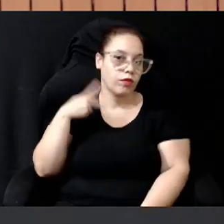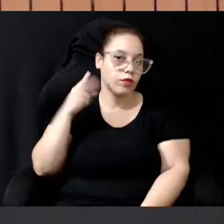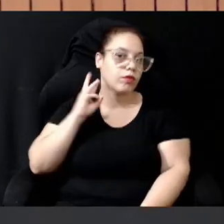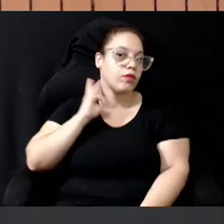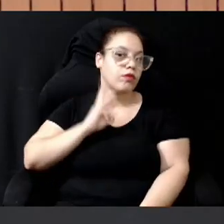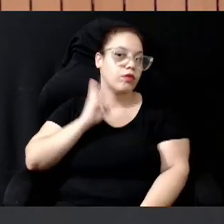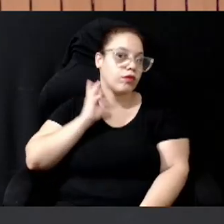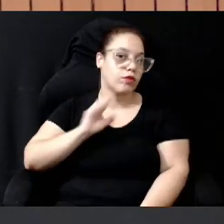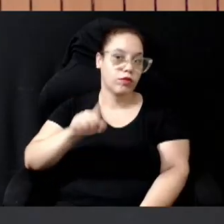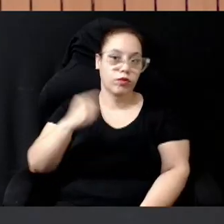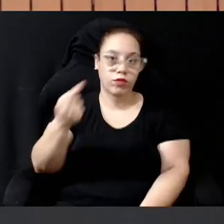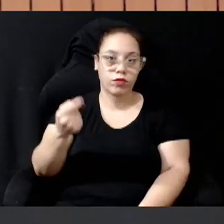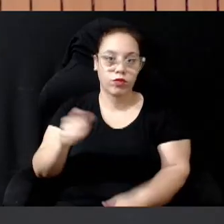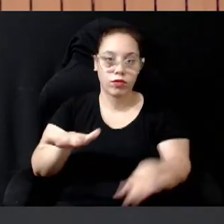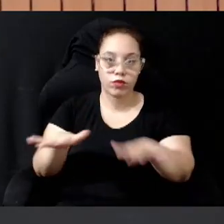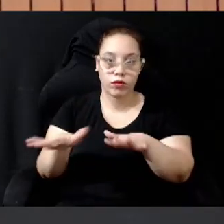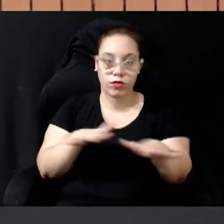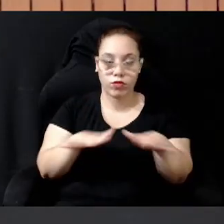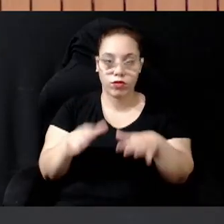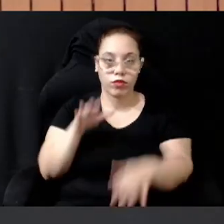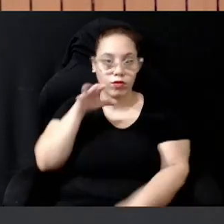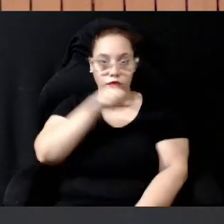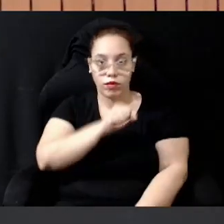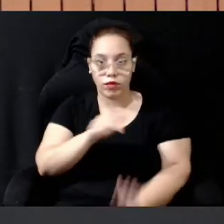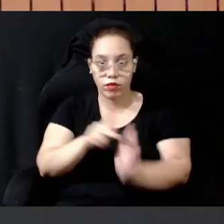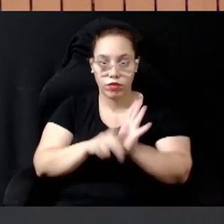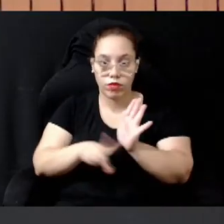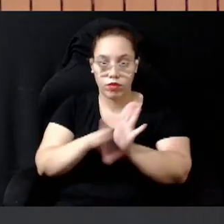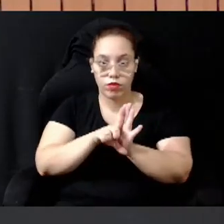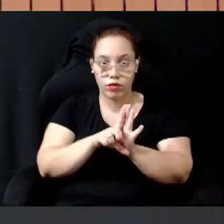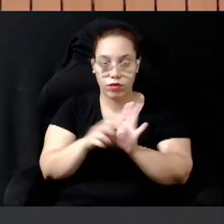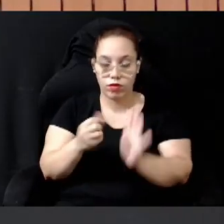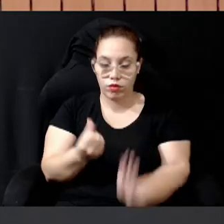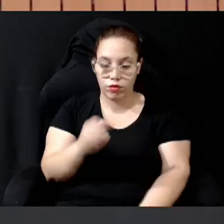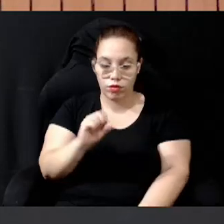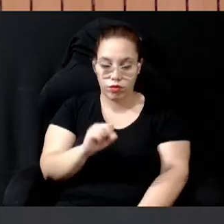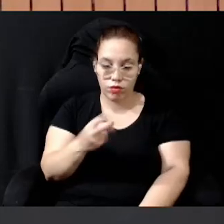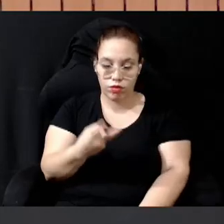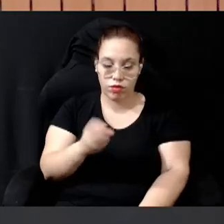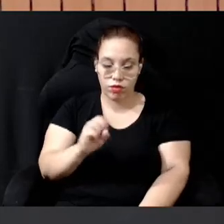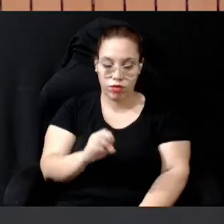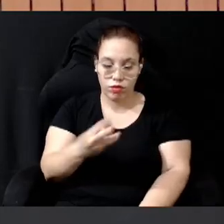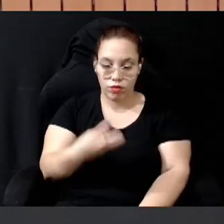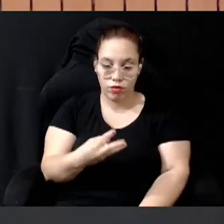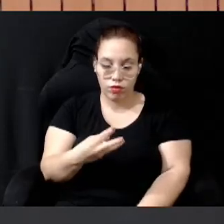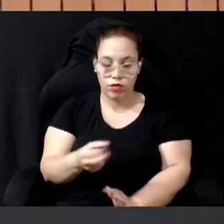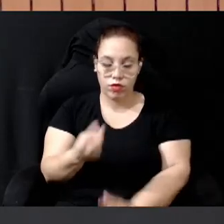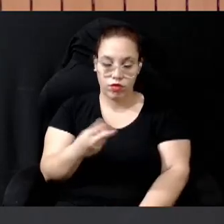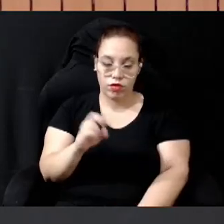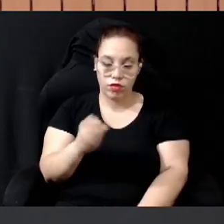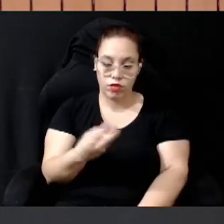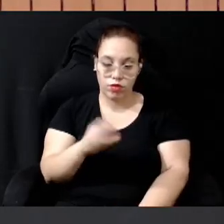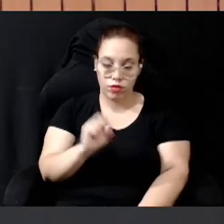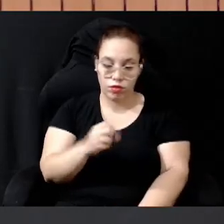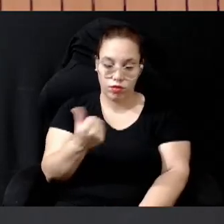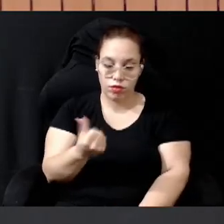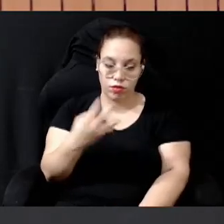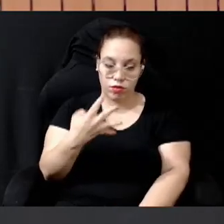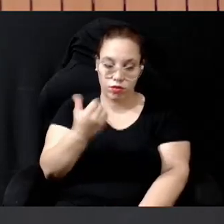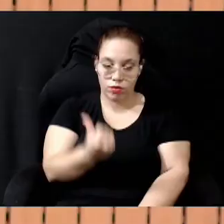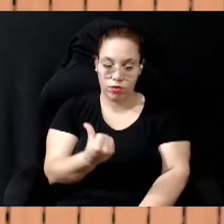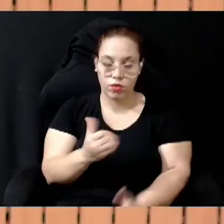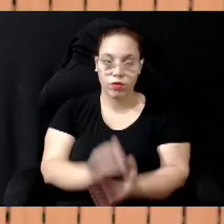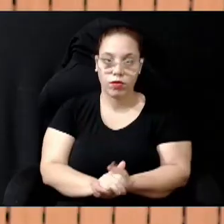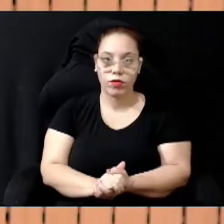requer tramitação em regime de urgência do projeto de lei ordinária 68/2023, processo 238146.